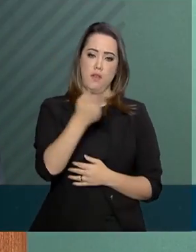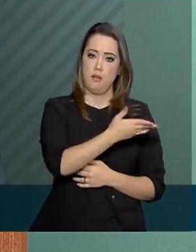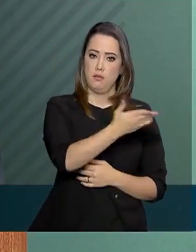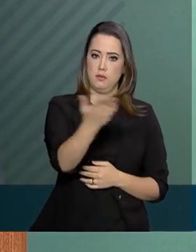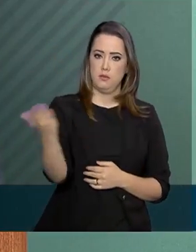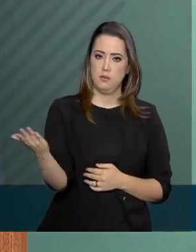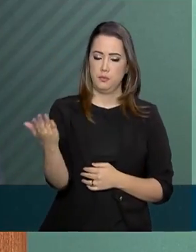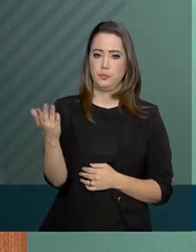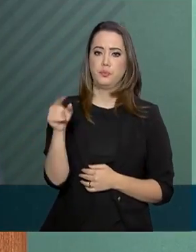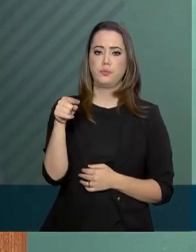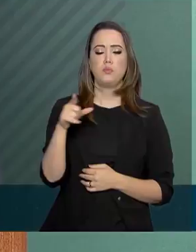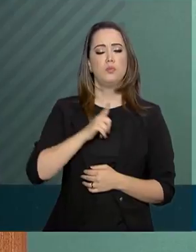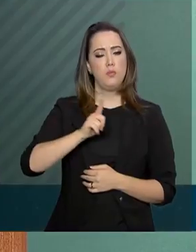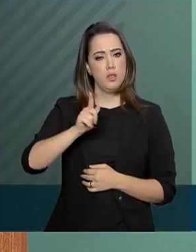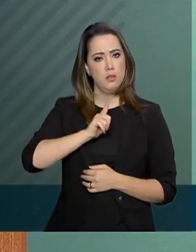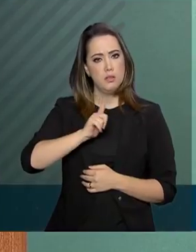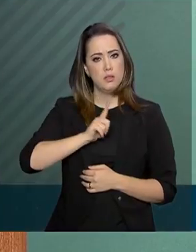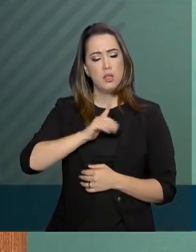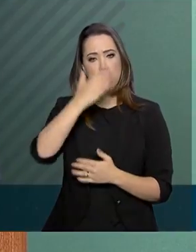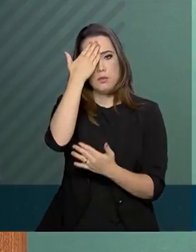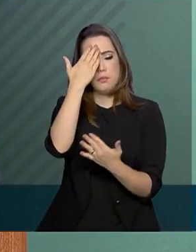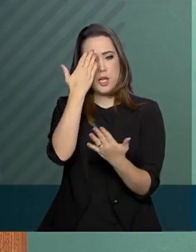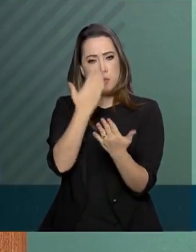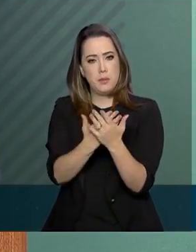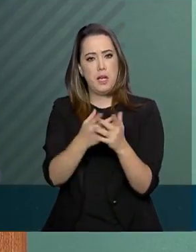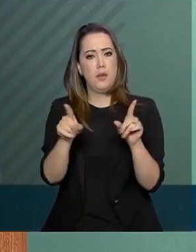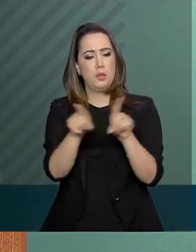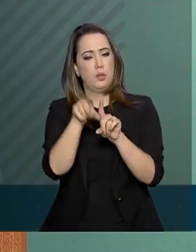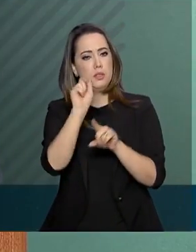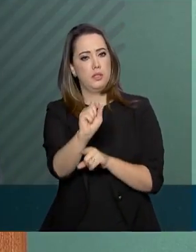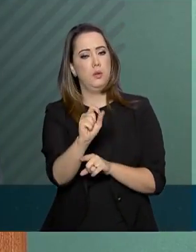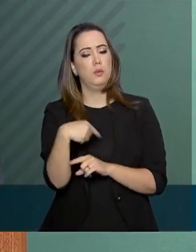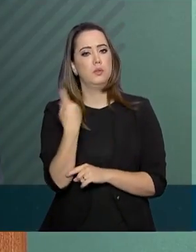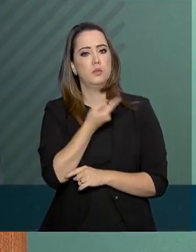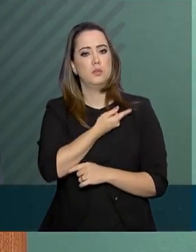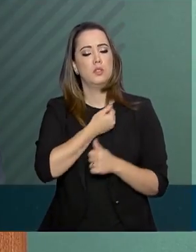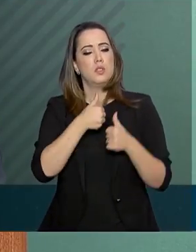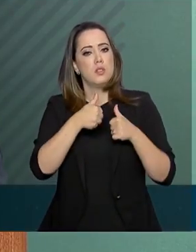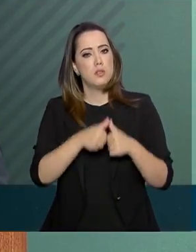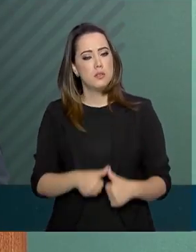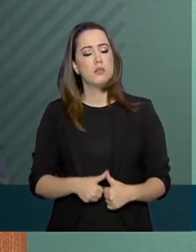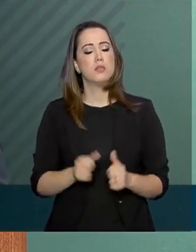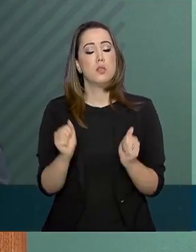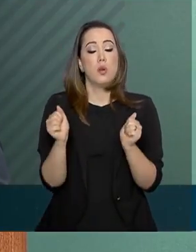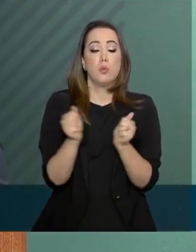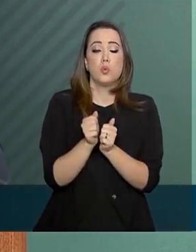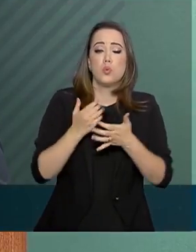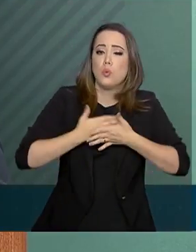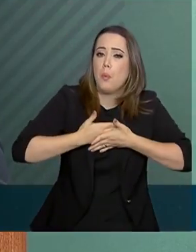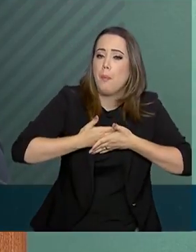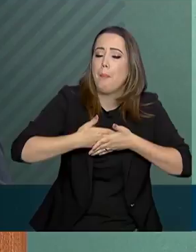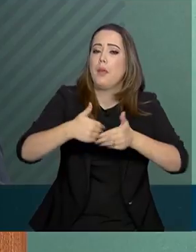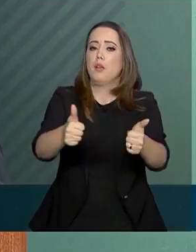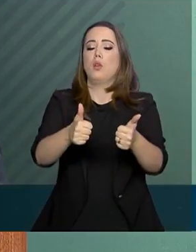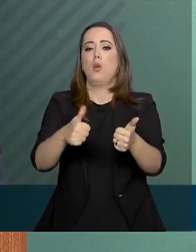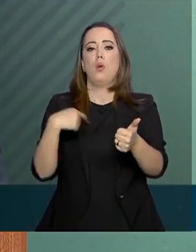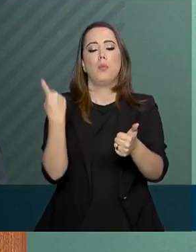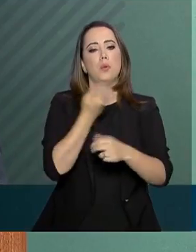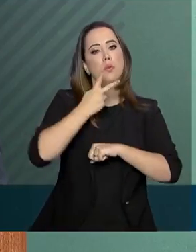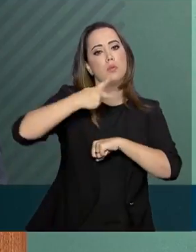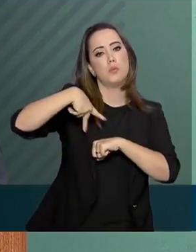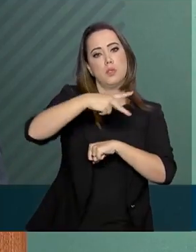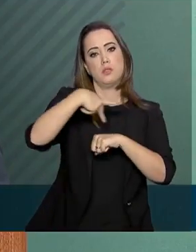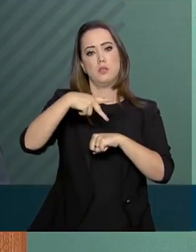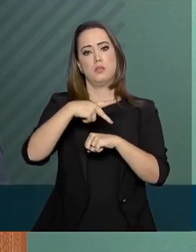que eu tenho convicção de que nós estamos fazendo o melhor para o nosso país